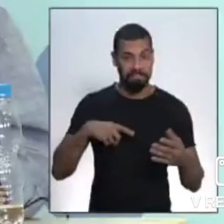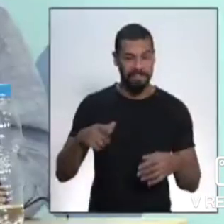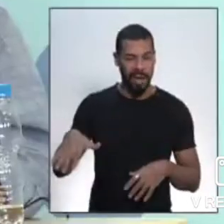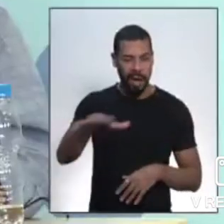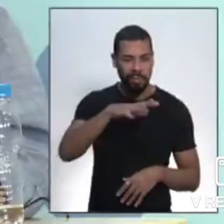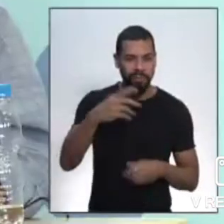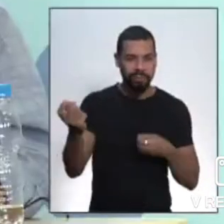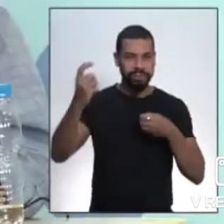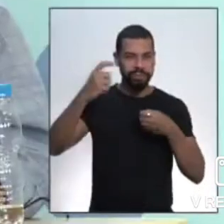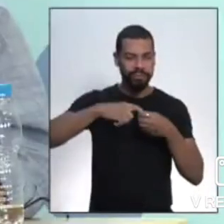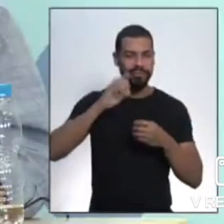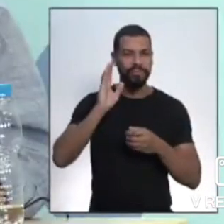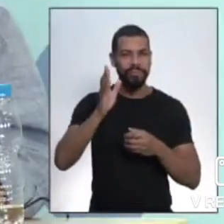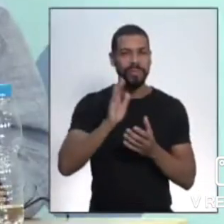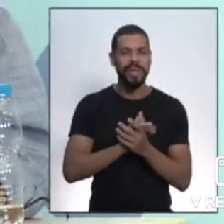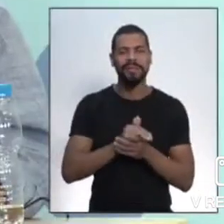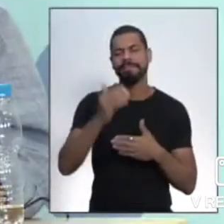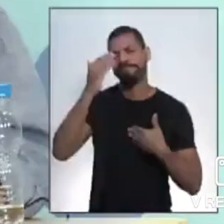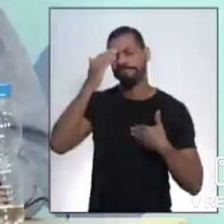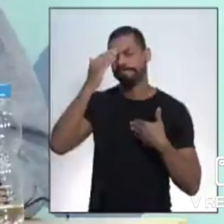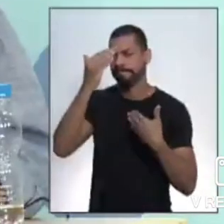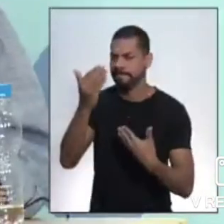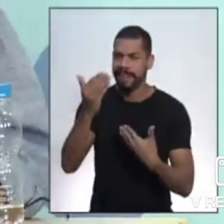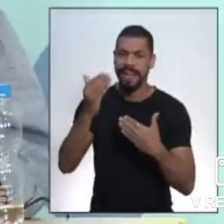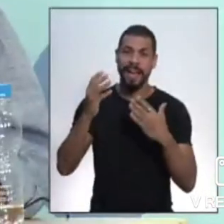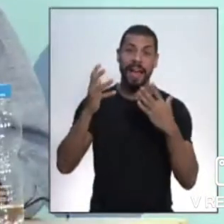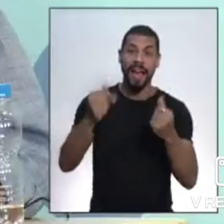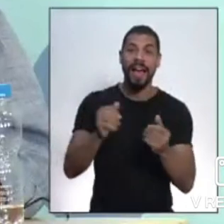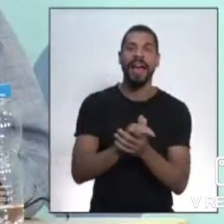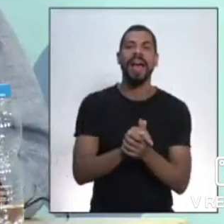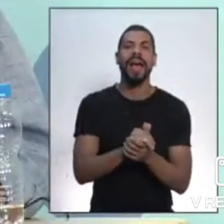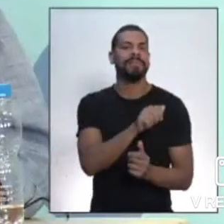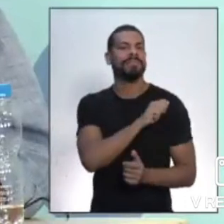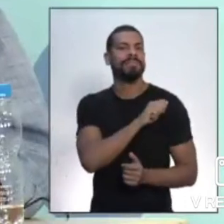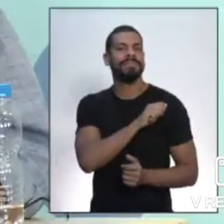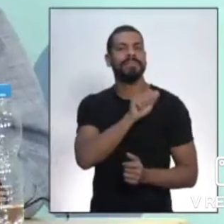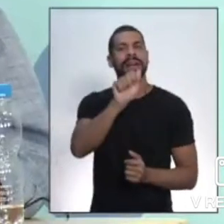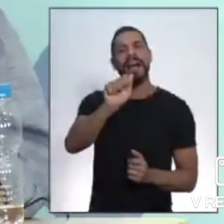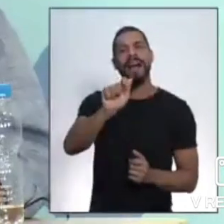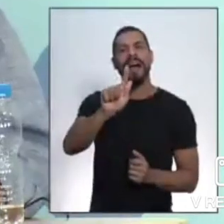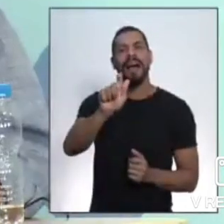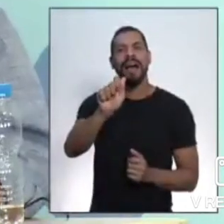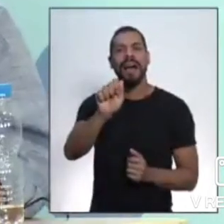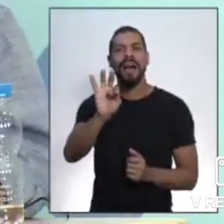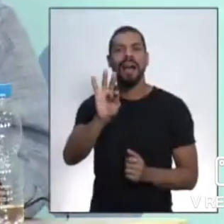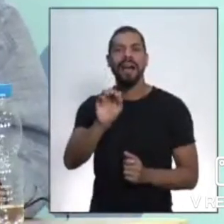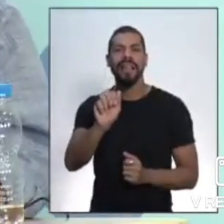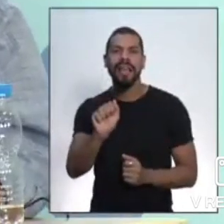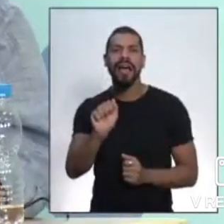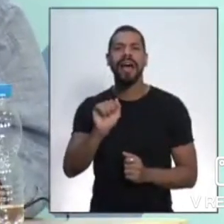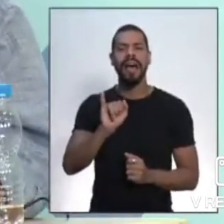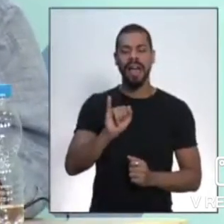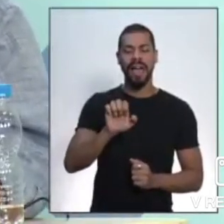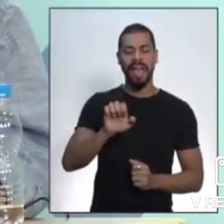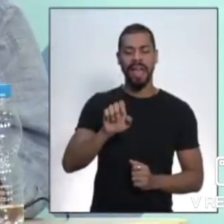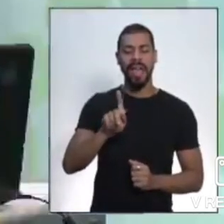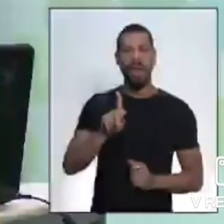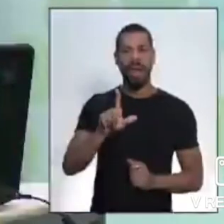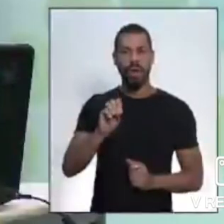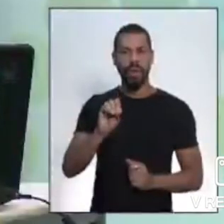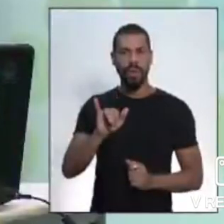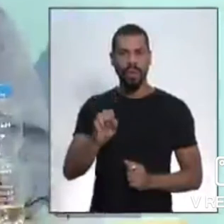pessoal, voltamos aqui, olha, quero agradecer aqui a Agatha, a Isabela, a Heloísa, o pessoal tá afinado,